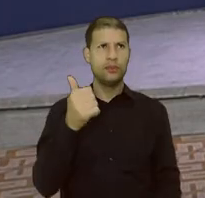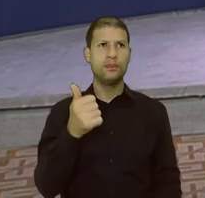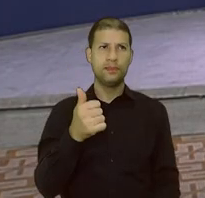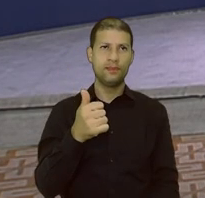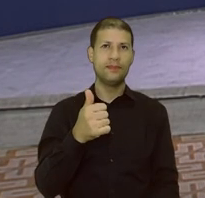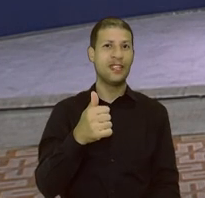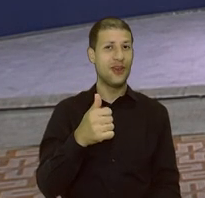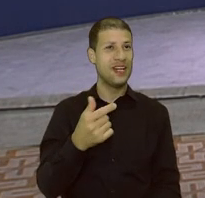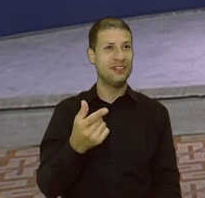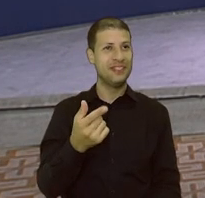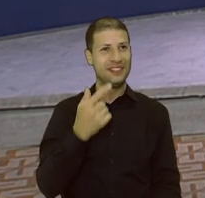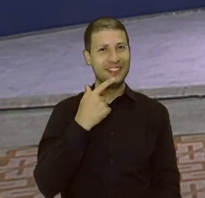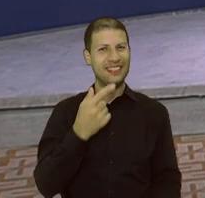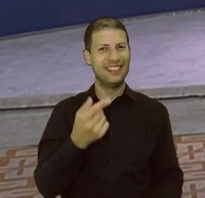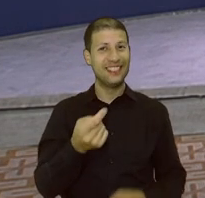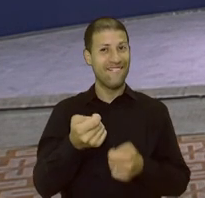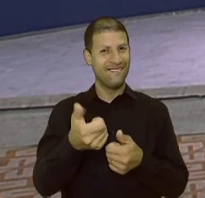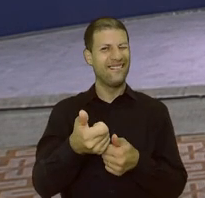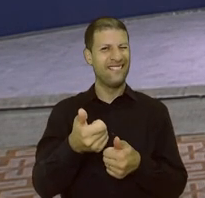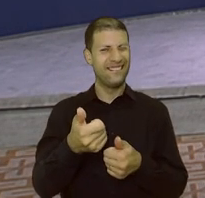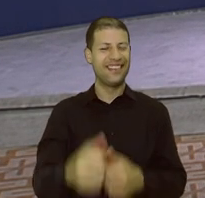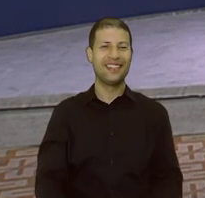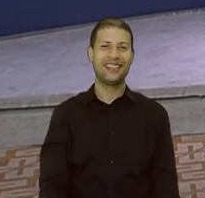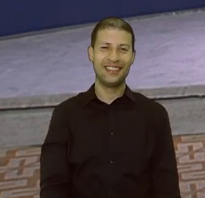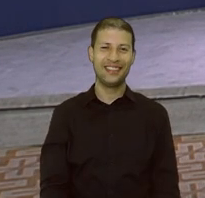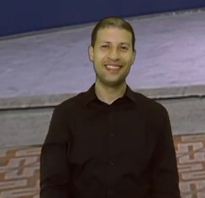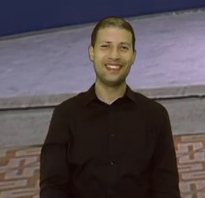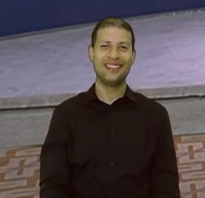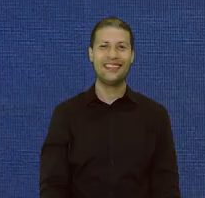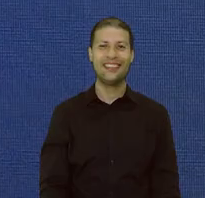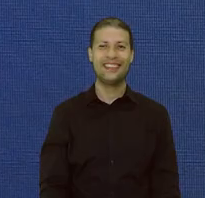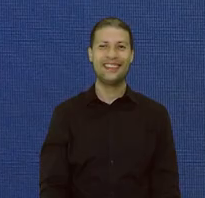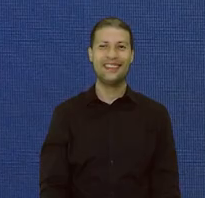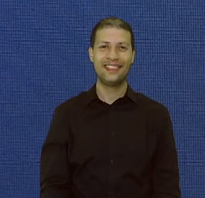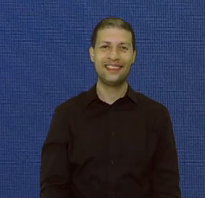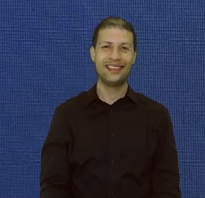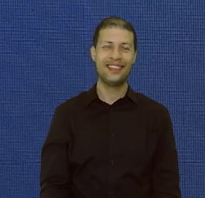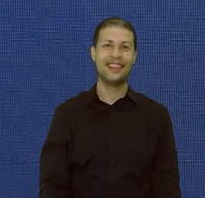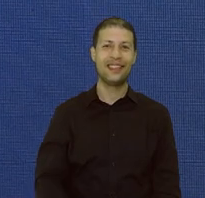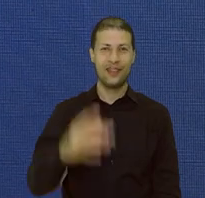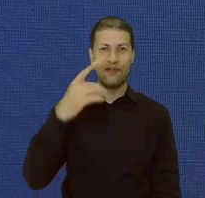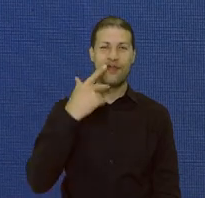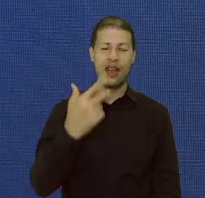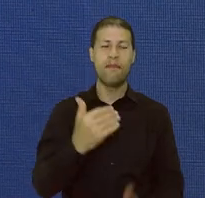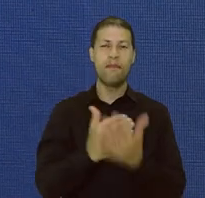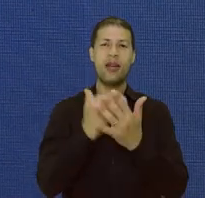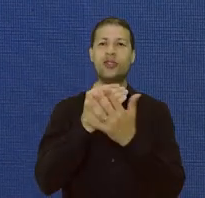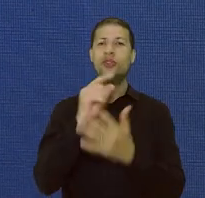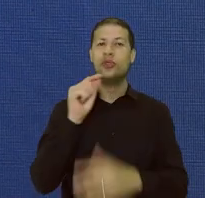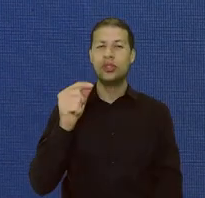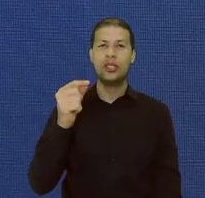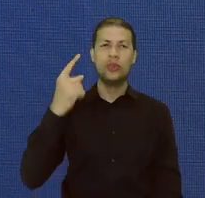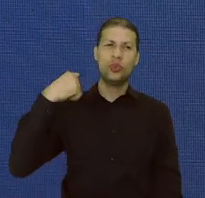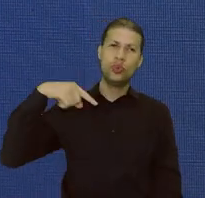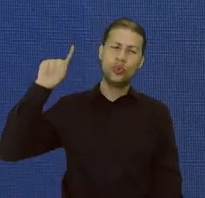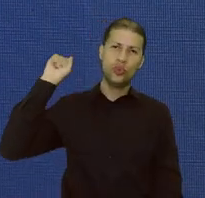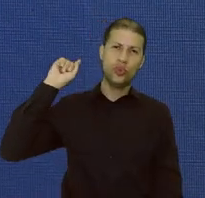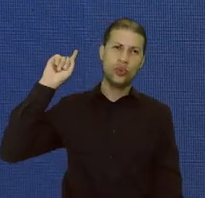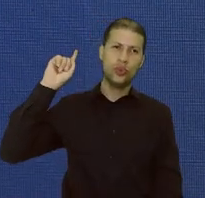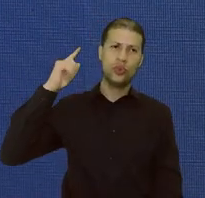de graça momento plim plim de graça eu acho que assim eu vou falar mais do do último do último